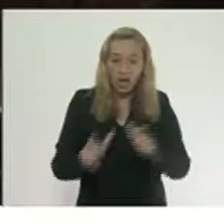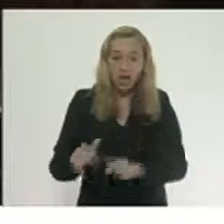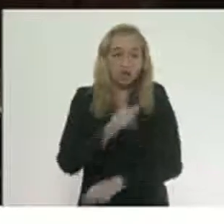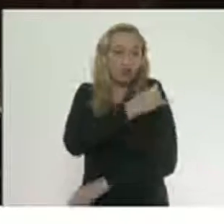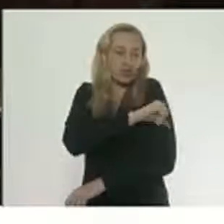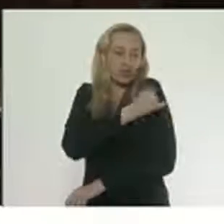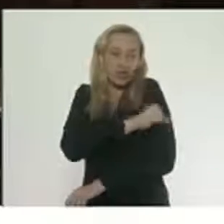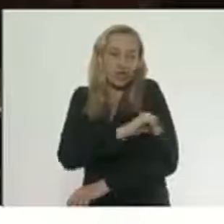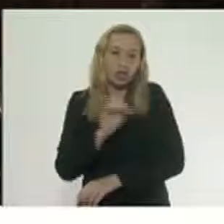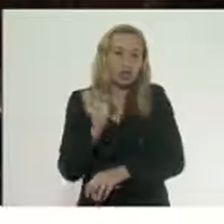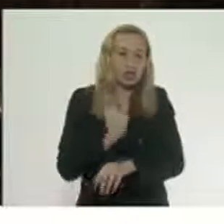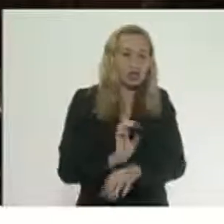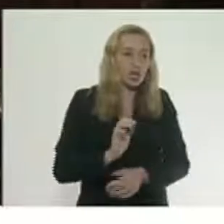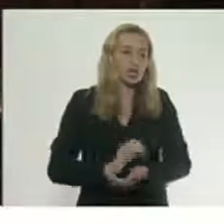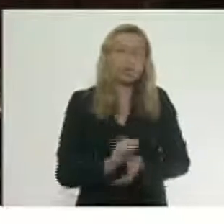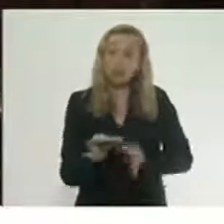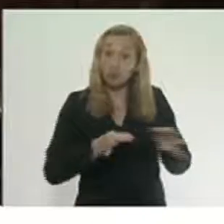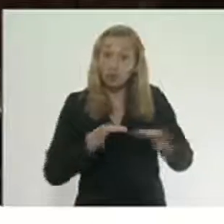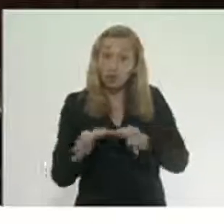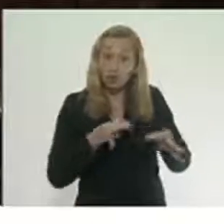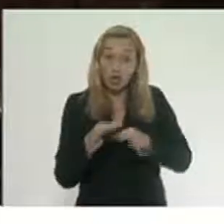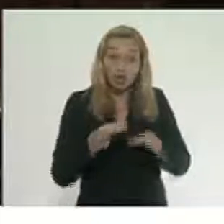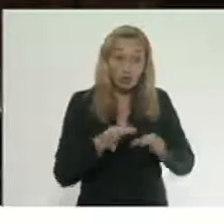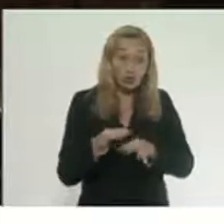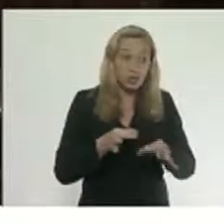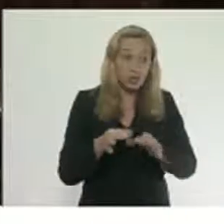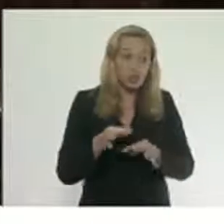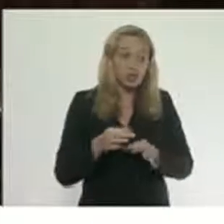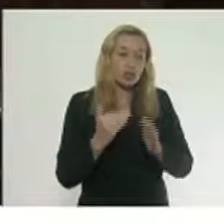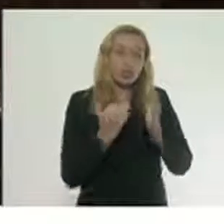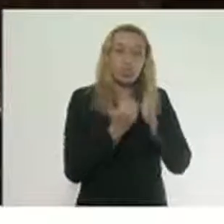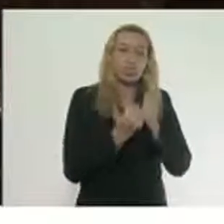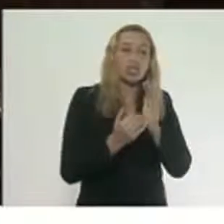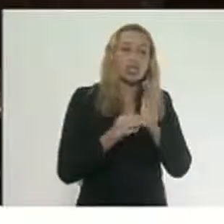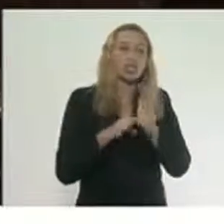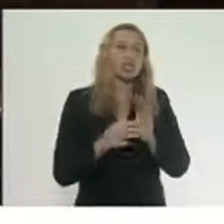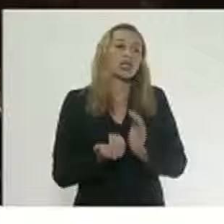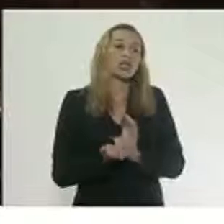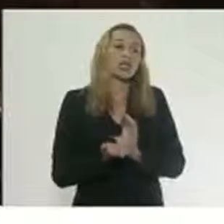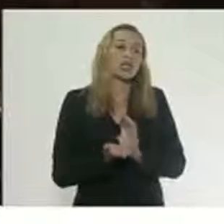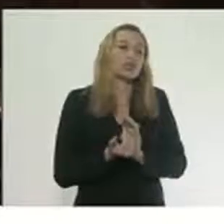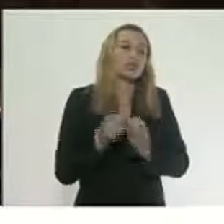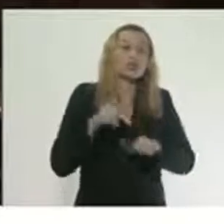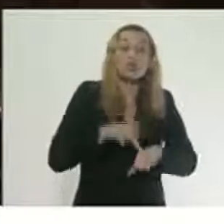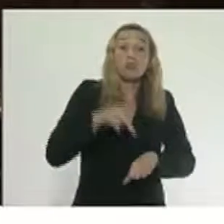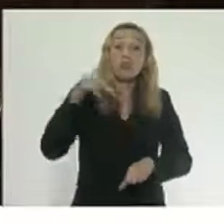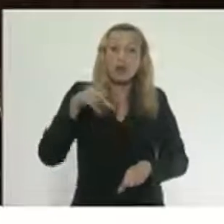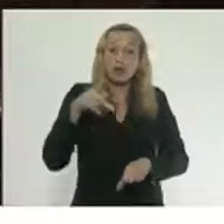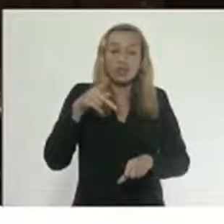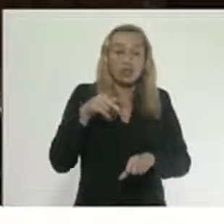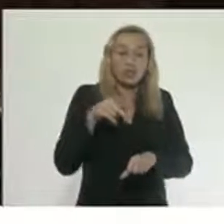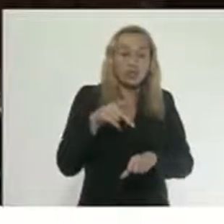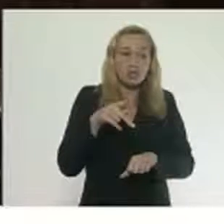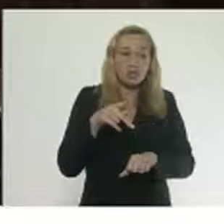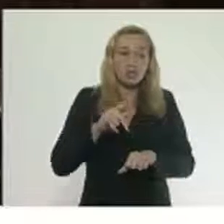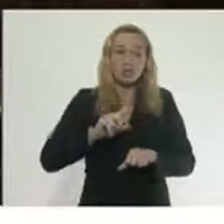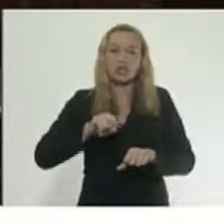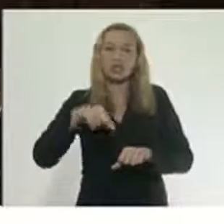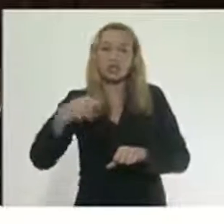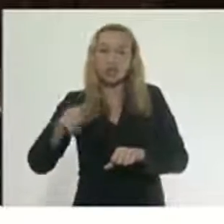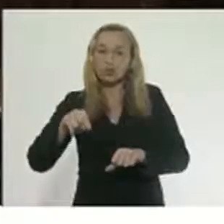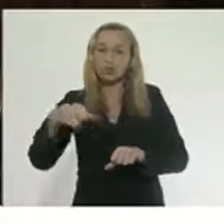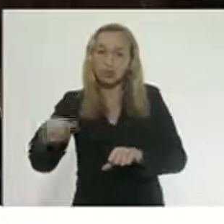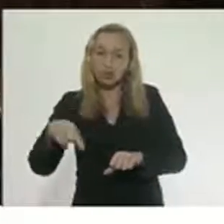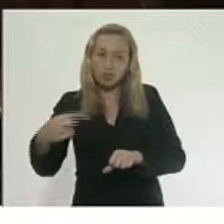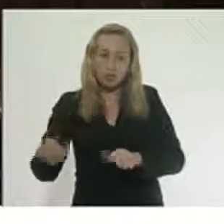com projetos de formação em nível de graduação, em nível técnico, em nível de pós-graduação, que dialogue com as demandas,